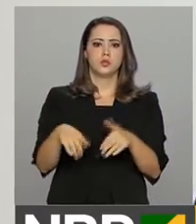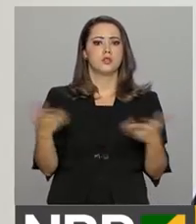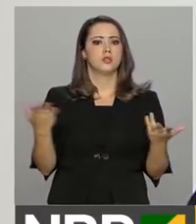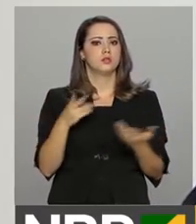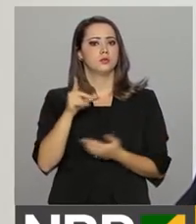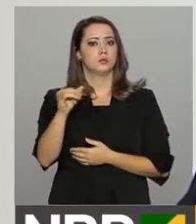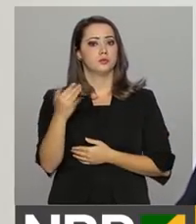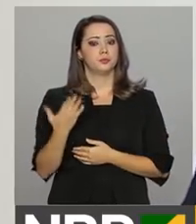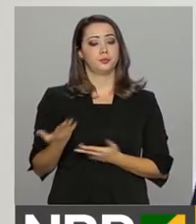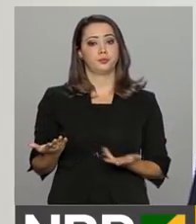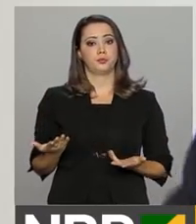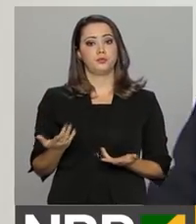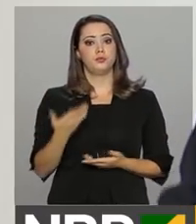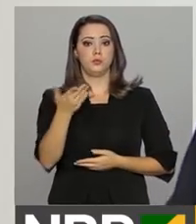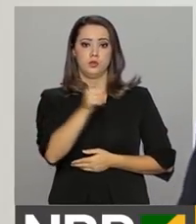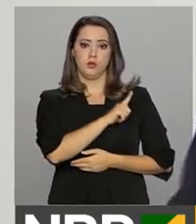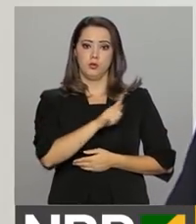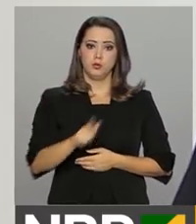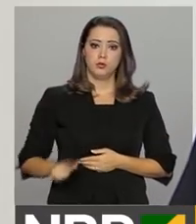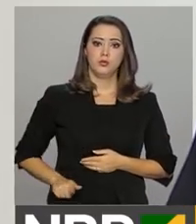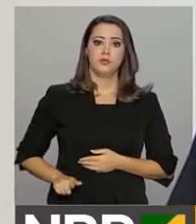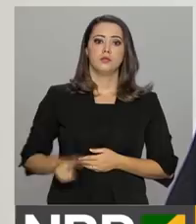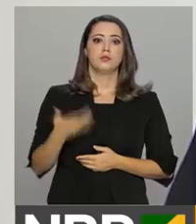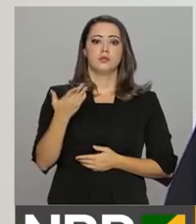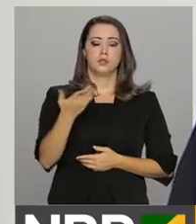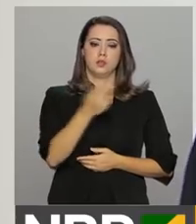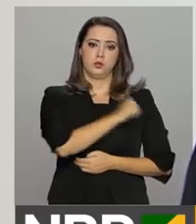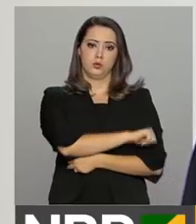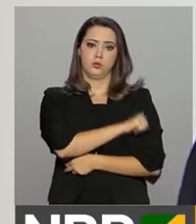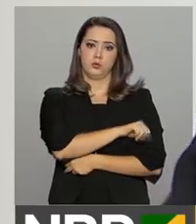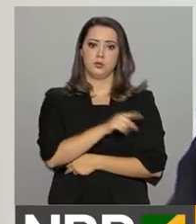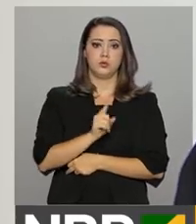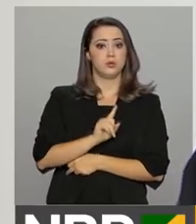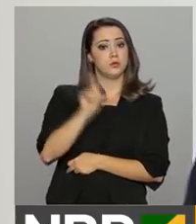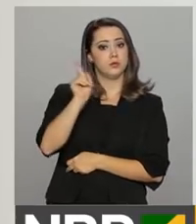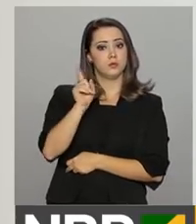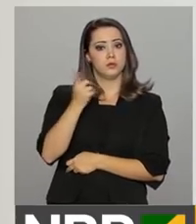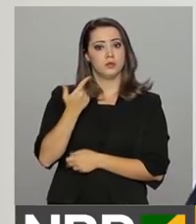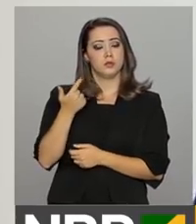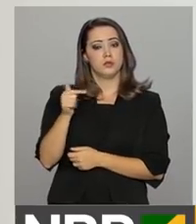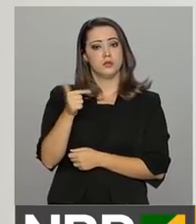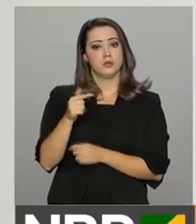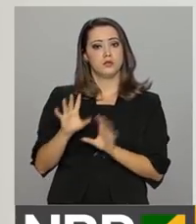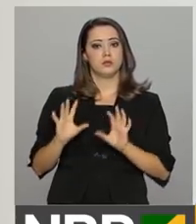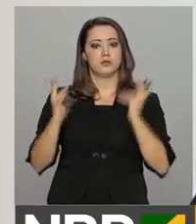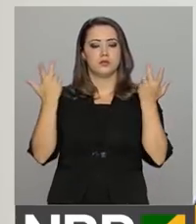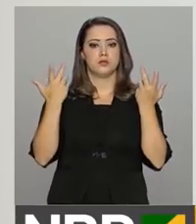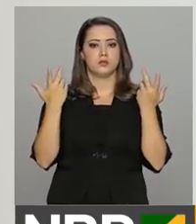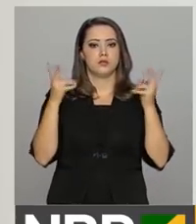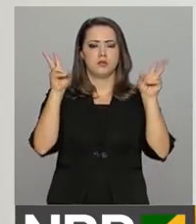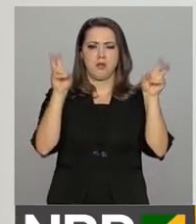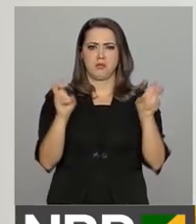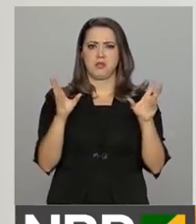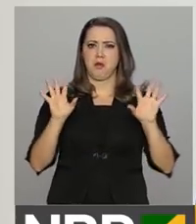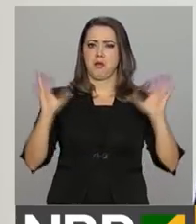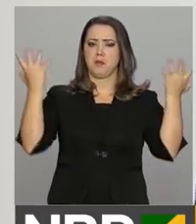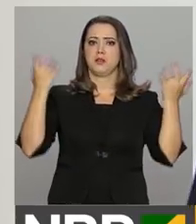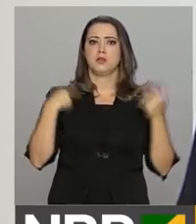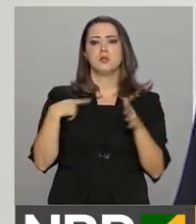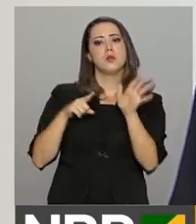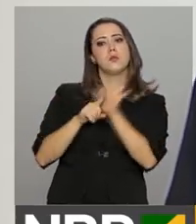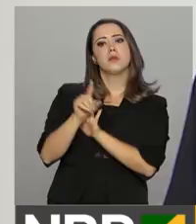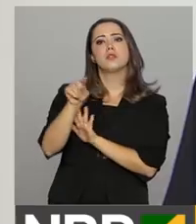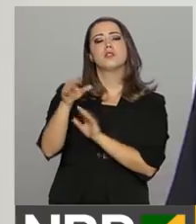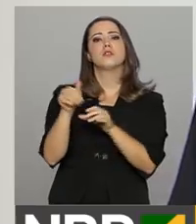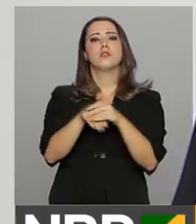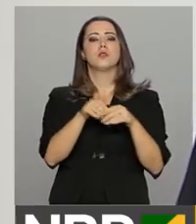então governador pezão o que tem acontecido a isto eu eu lá se não houvesse as solenidades de aspecto solene eu perguntaria como é